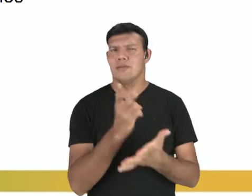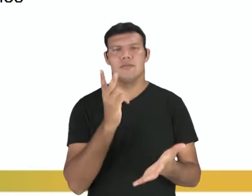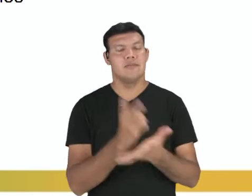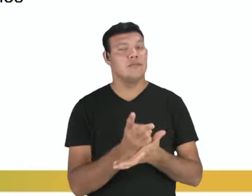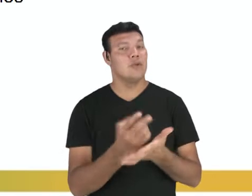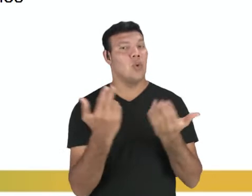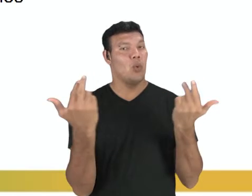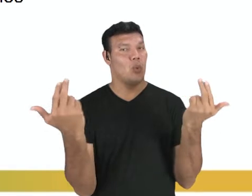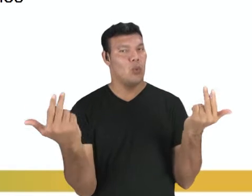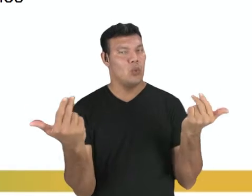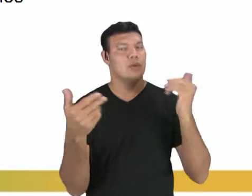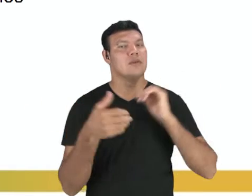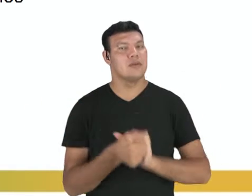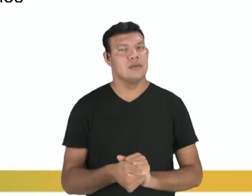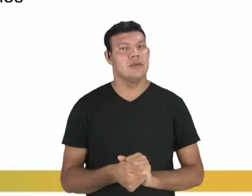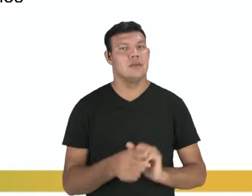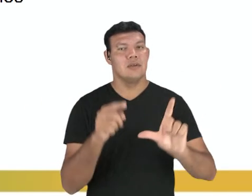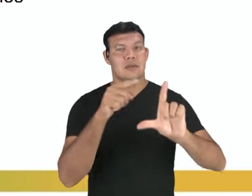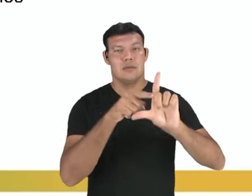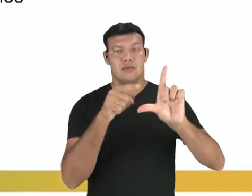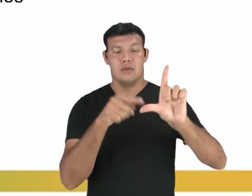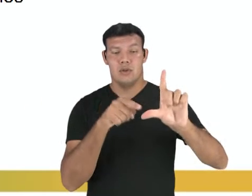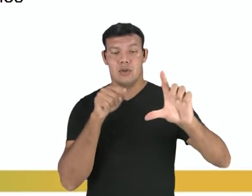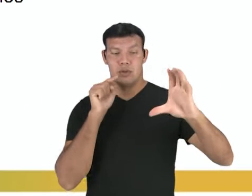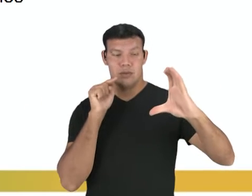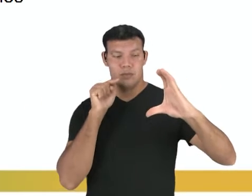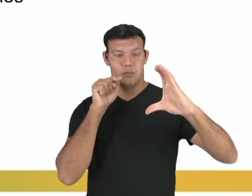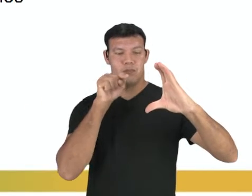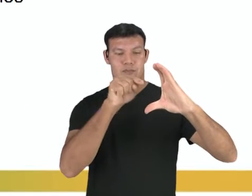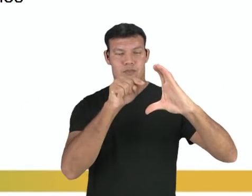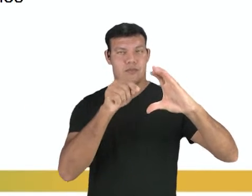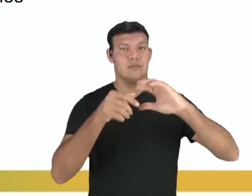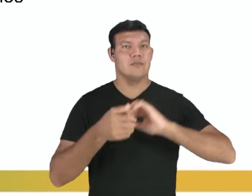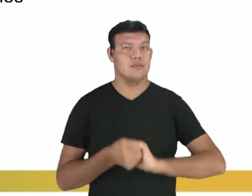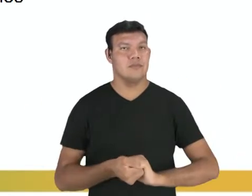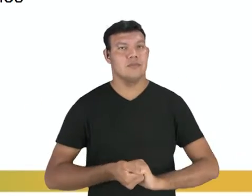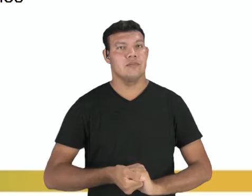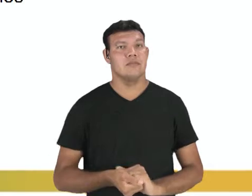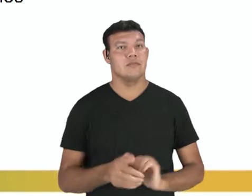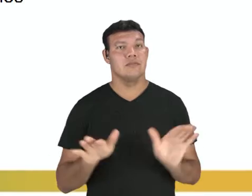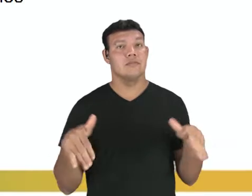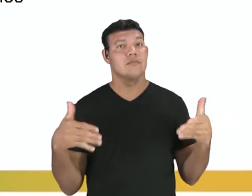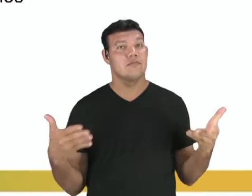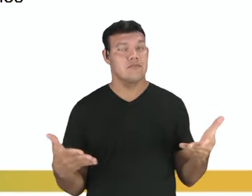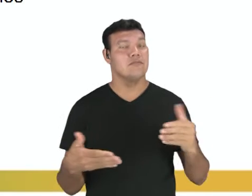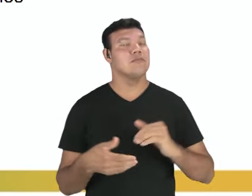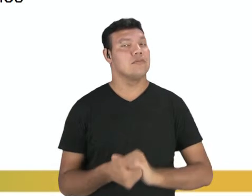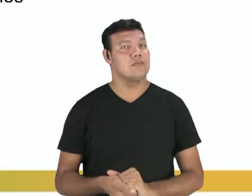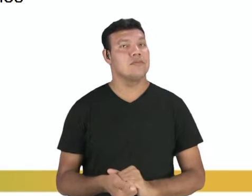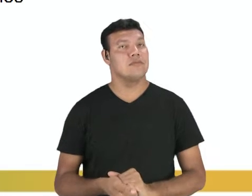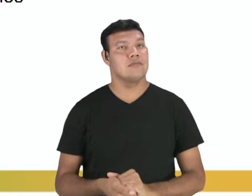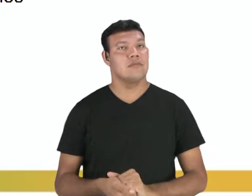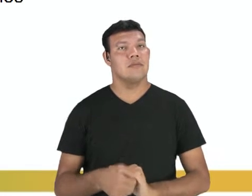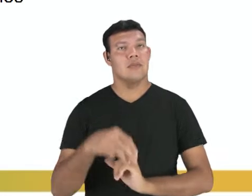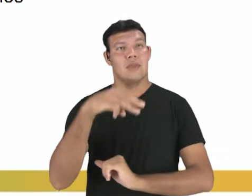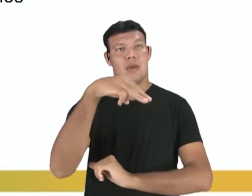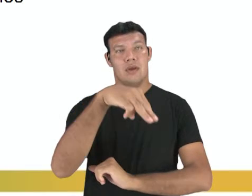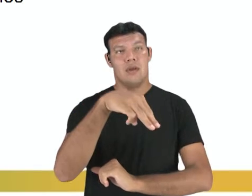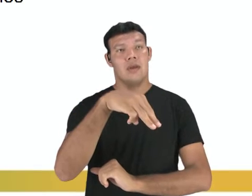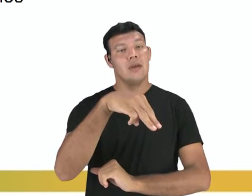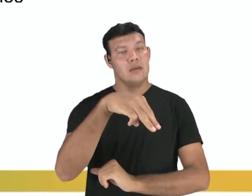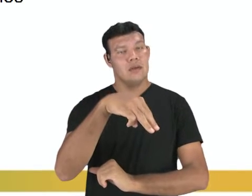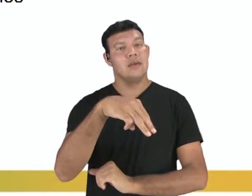mesma medida do ângulo central bom então temos aí o Mc